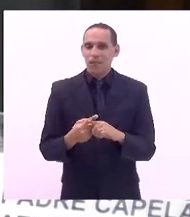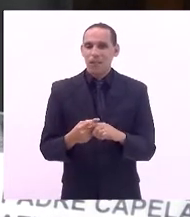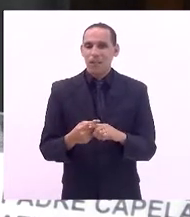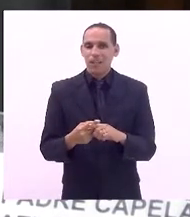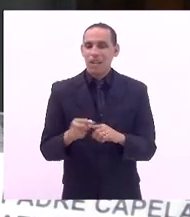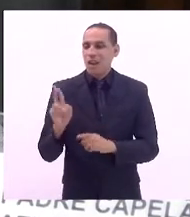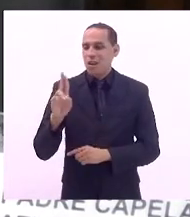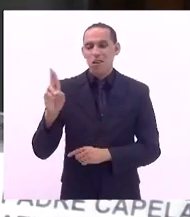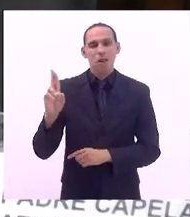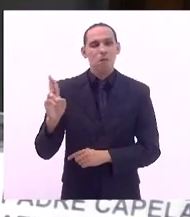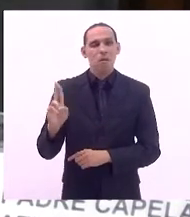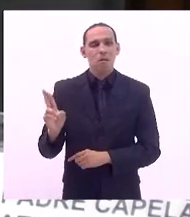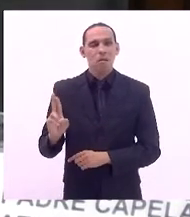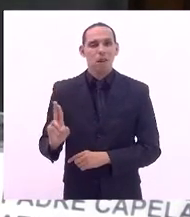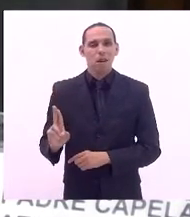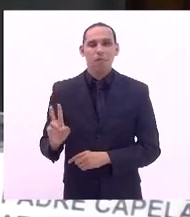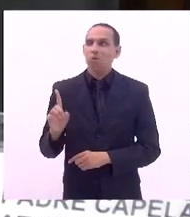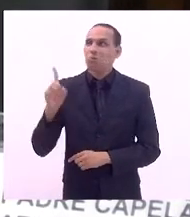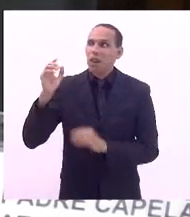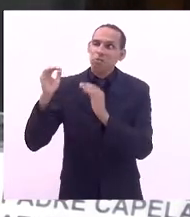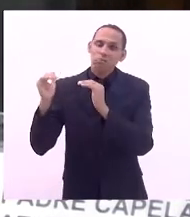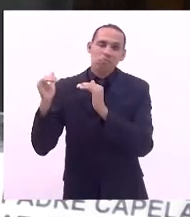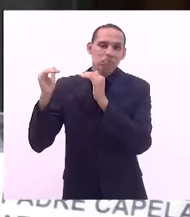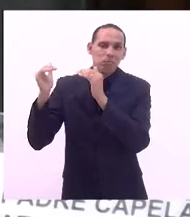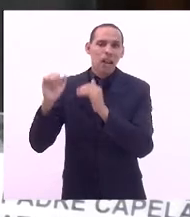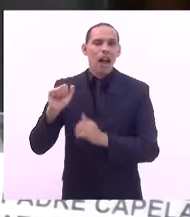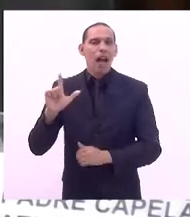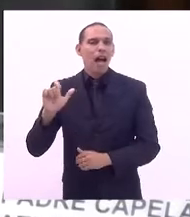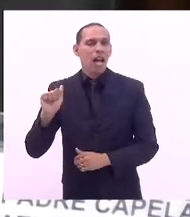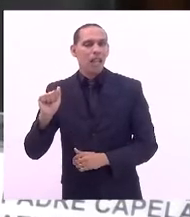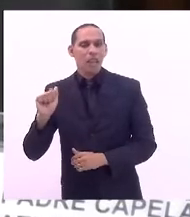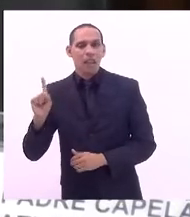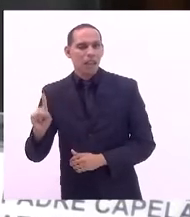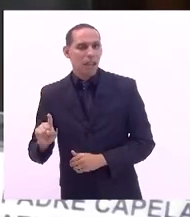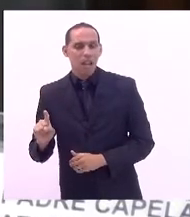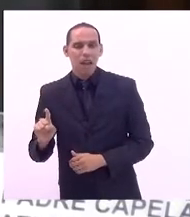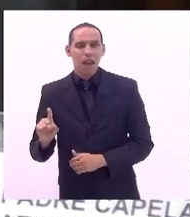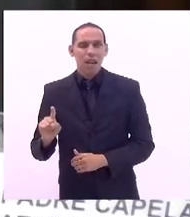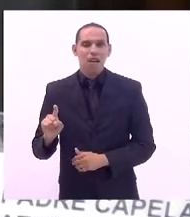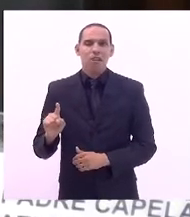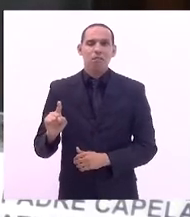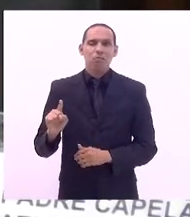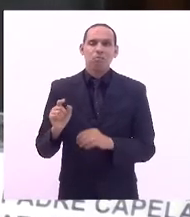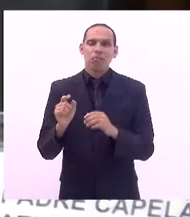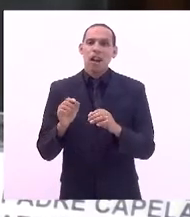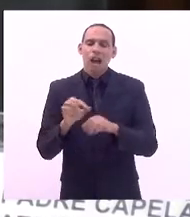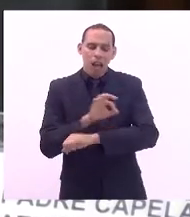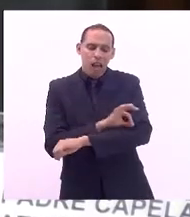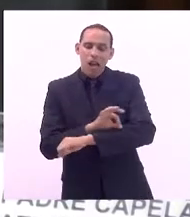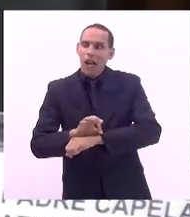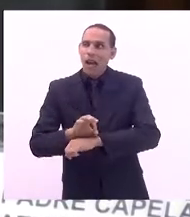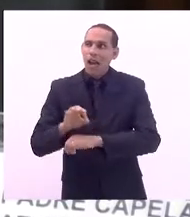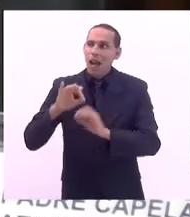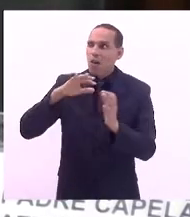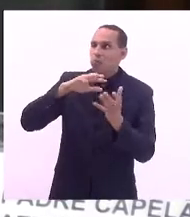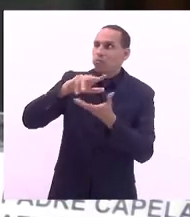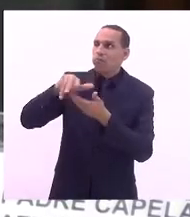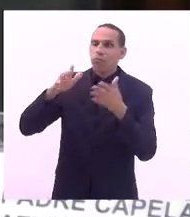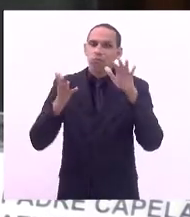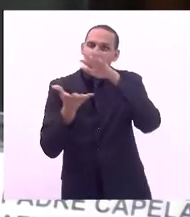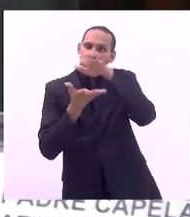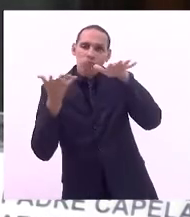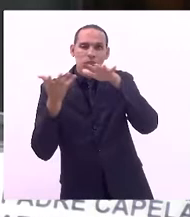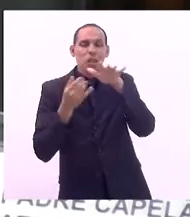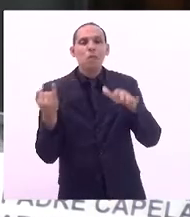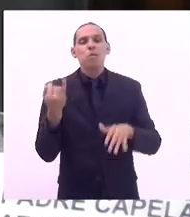nome que a gente queira dar não é o Deus supremo né lá o grande arquiteto do universo o importante é que seja uma grande luz